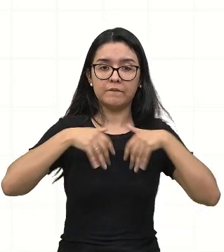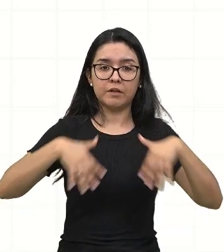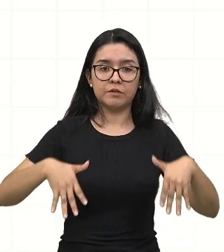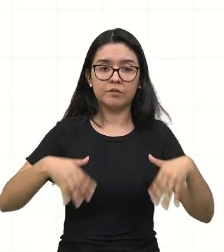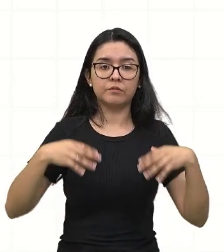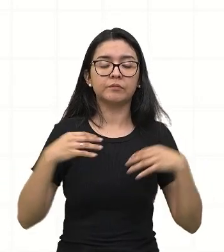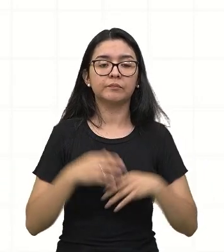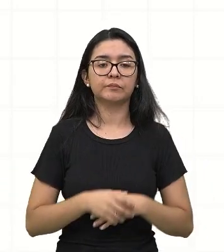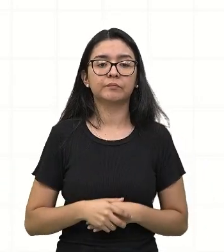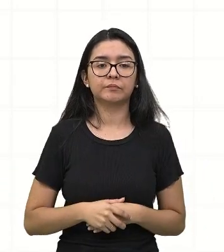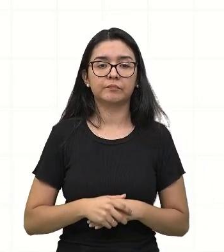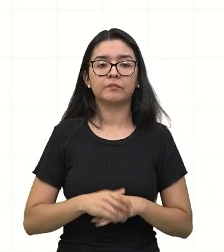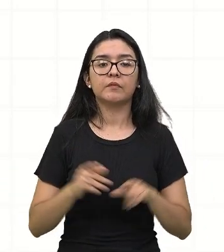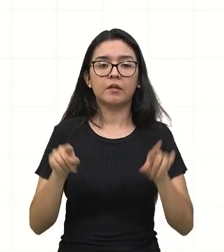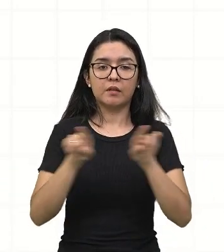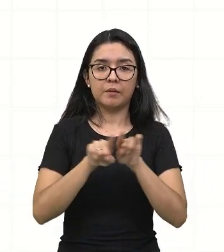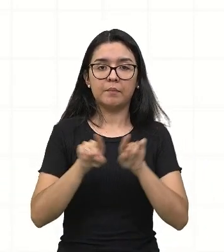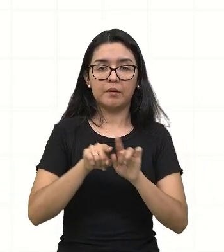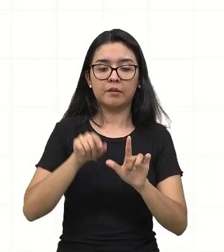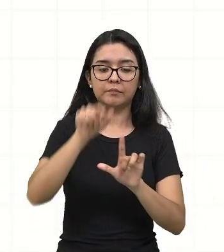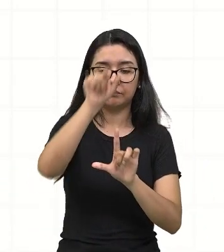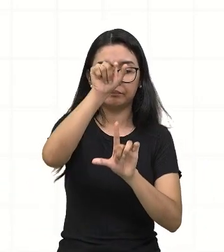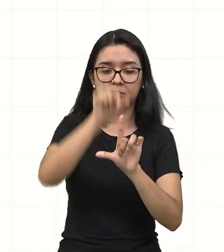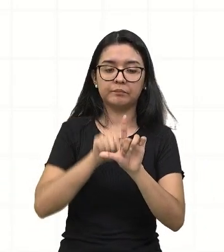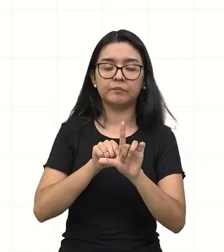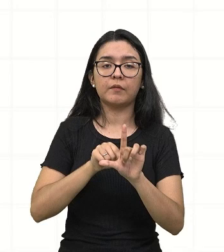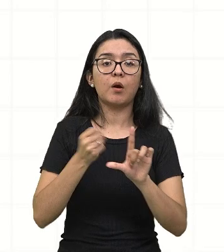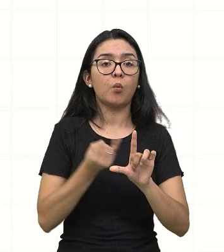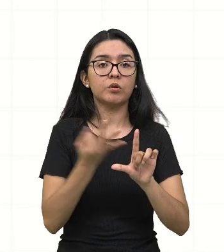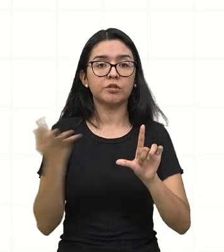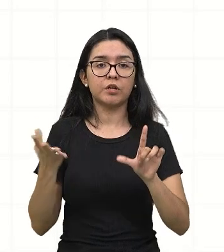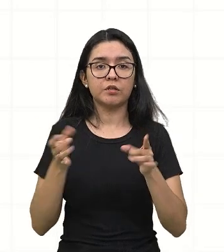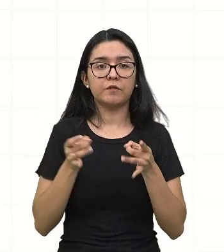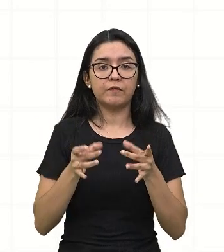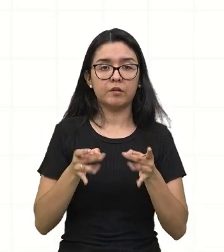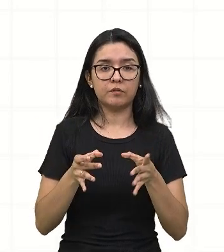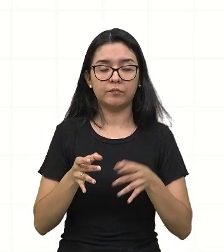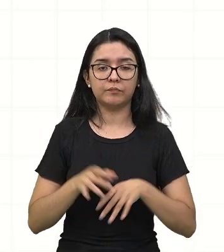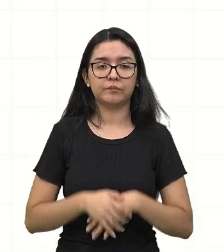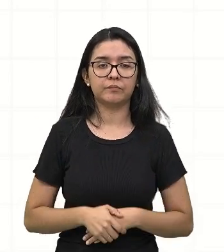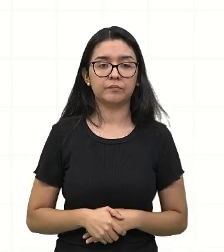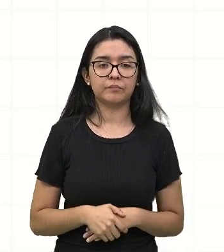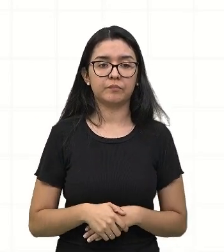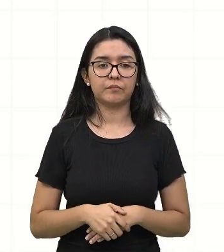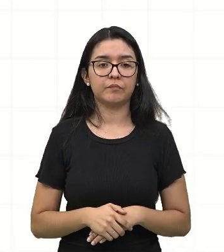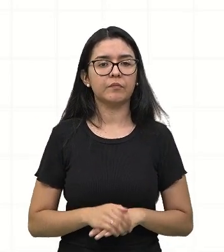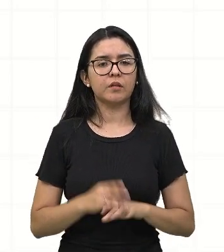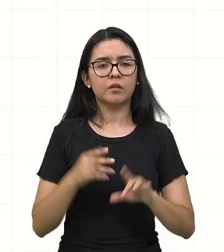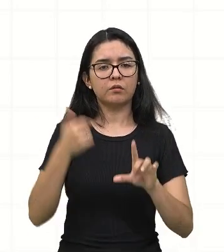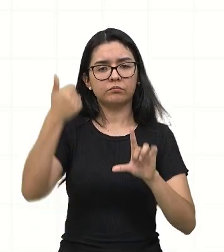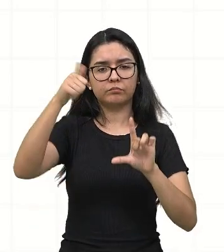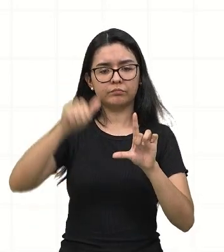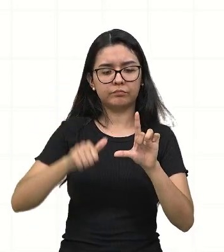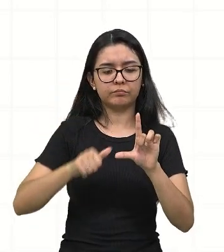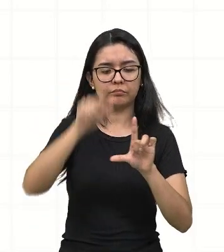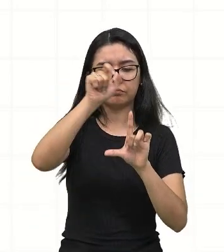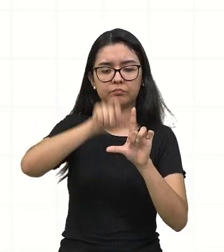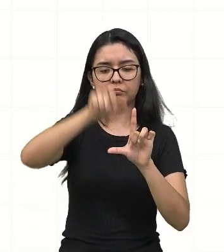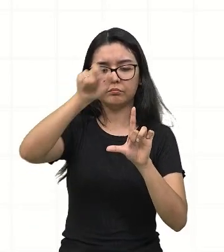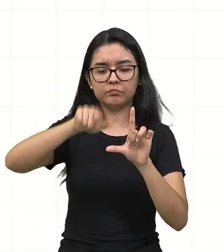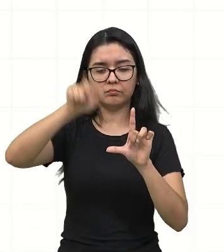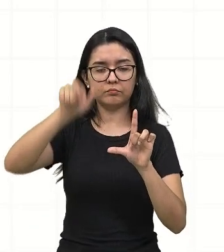está representado a quantidade que foi vendido, tudo bem? Então, olhando para o gráfico, podemos dizer